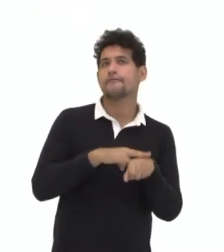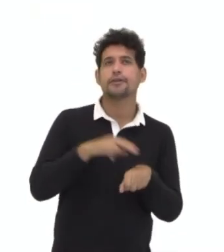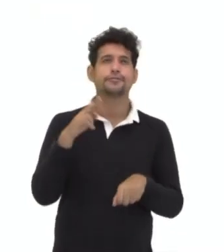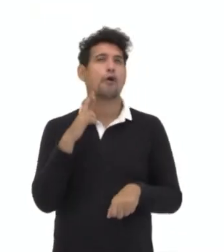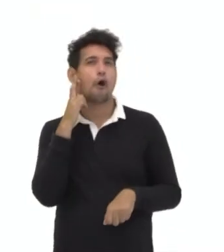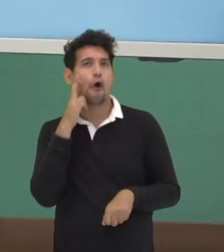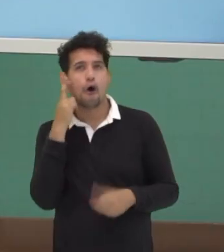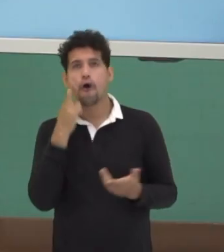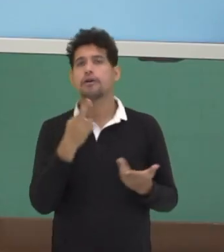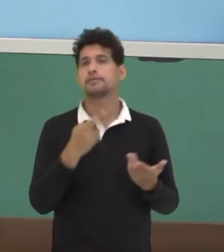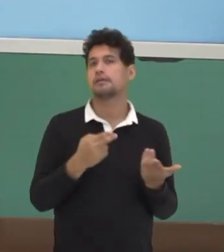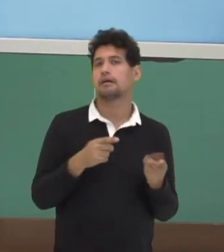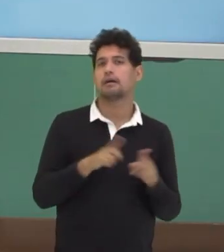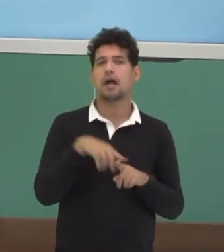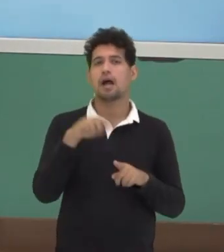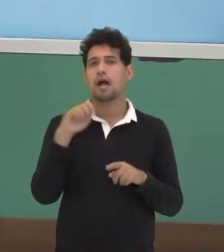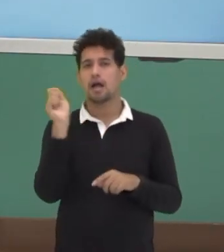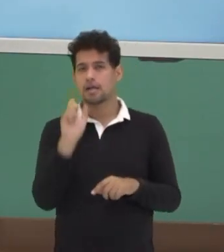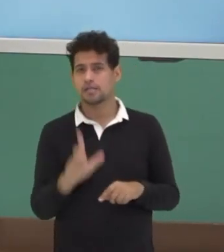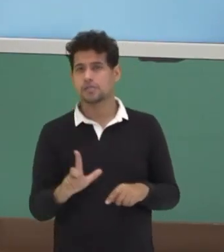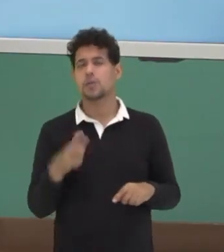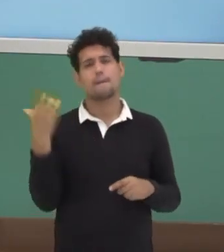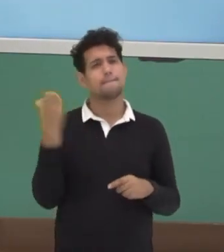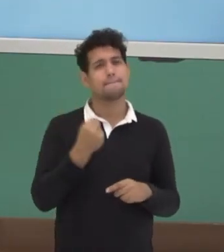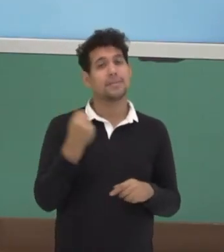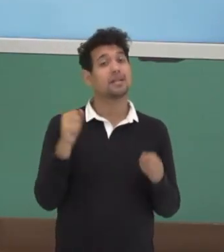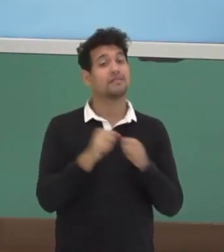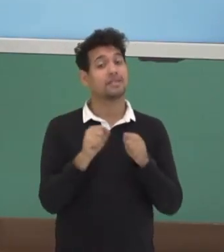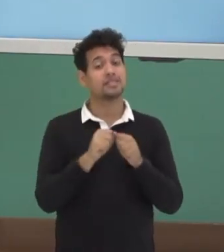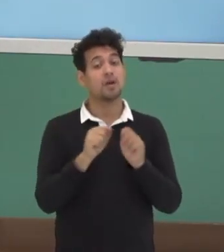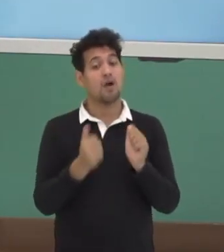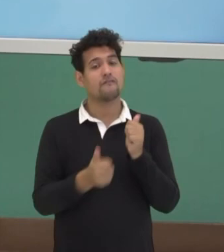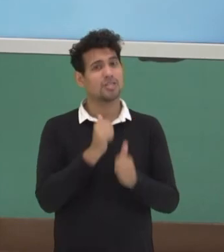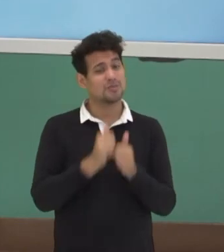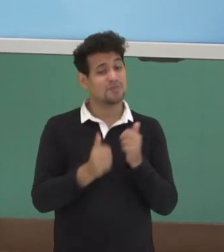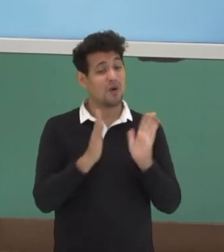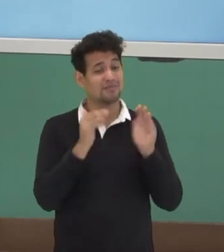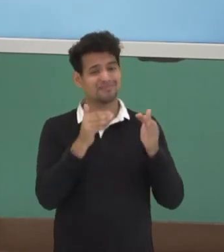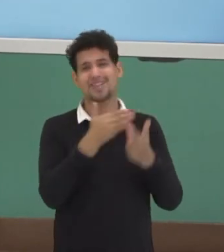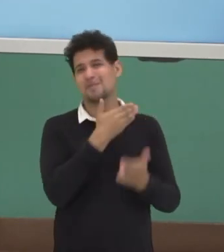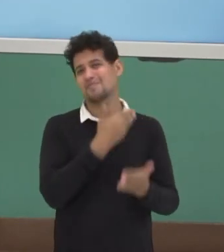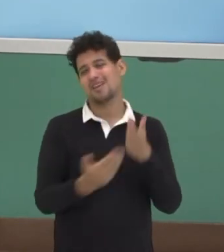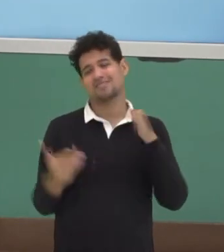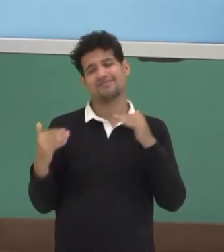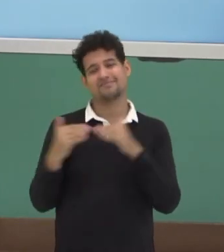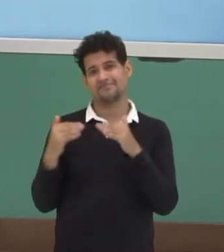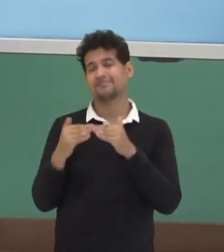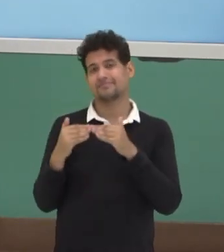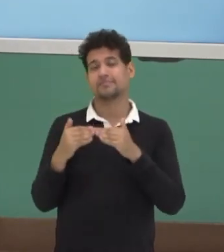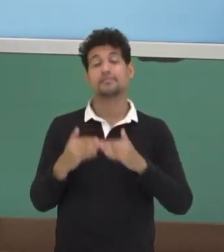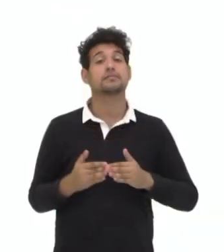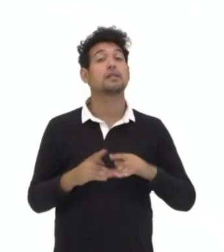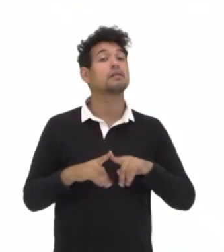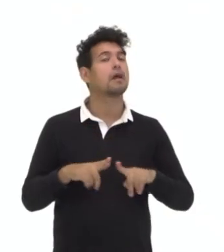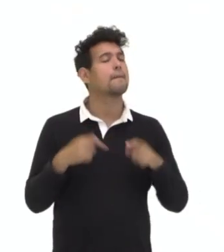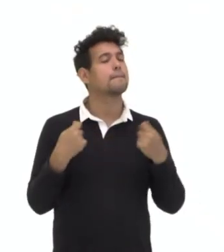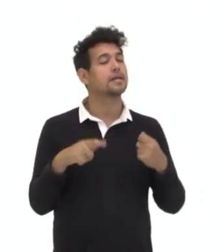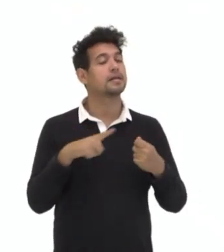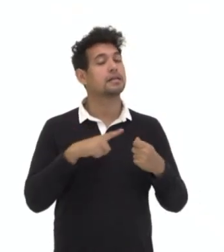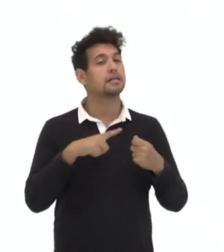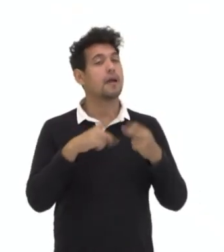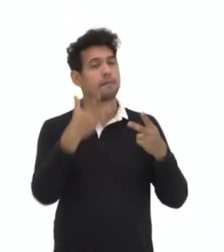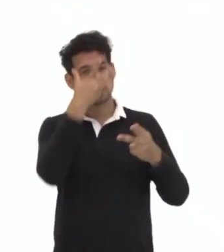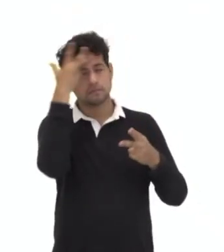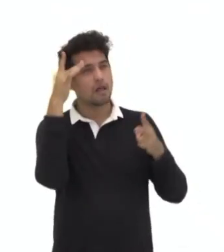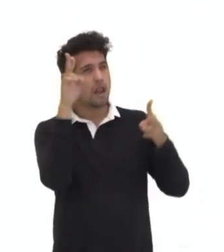Mangueira, azul e branco, fazer referência também a time de futebol, que daí perde um pouco o sentido da campanha. Ter o público leitor